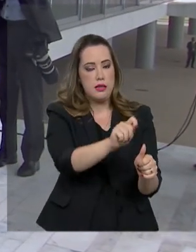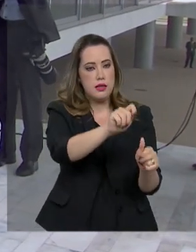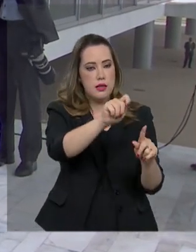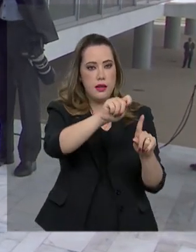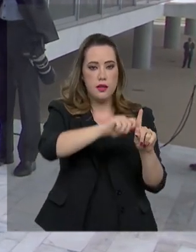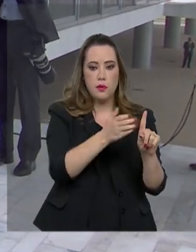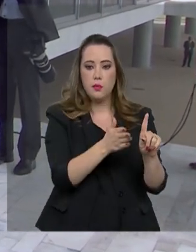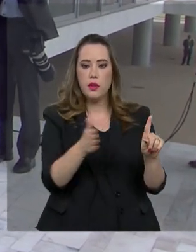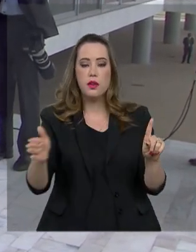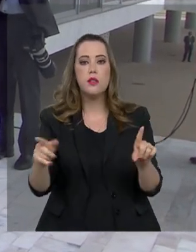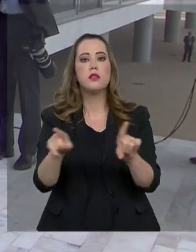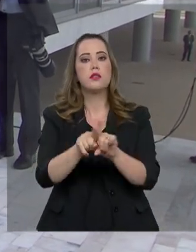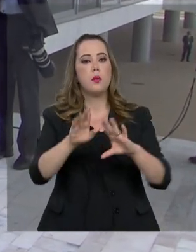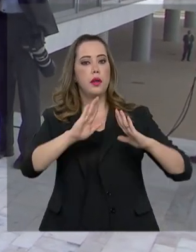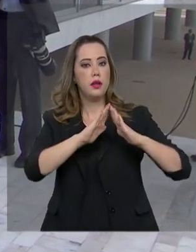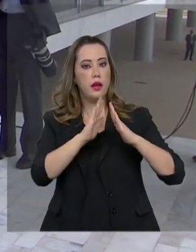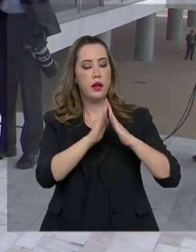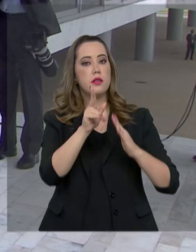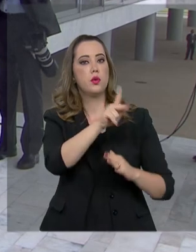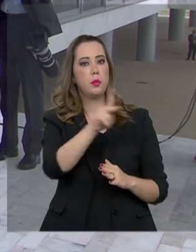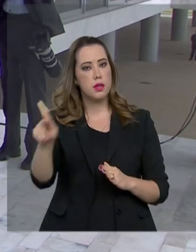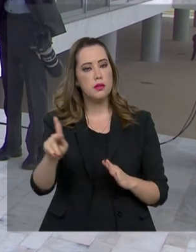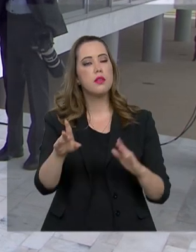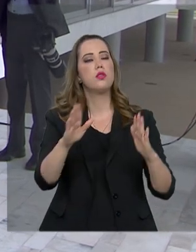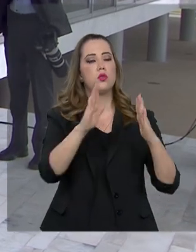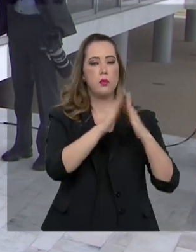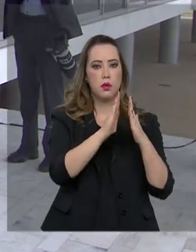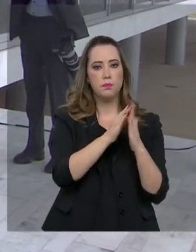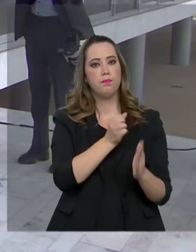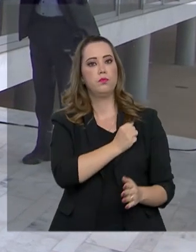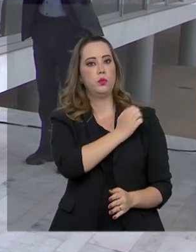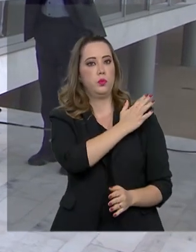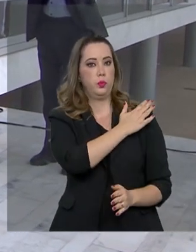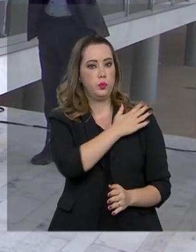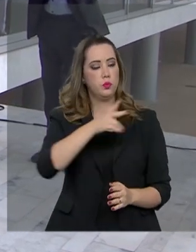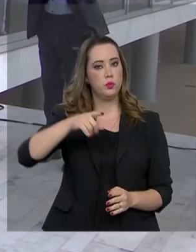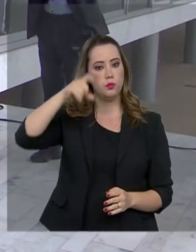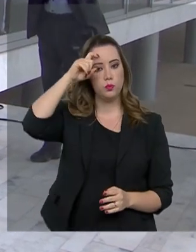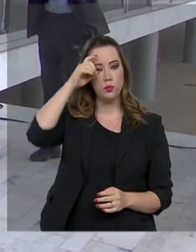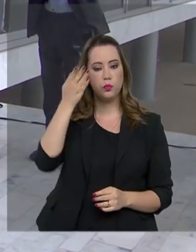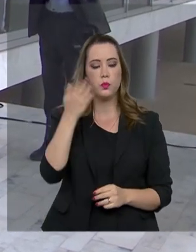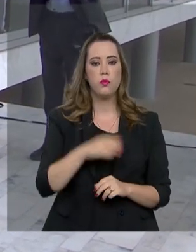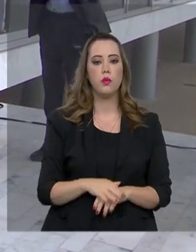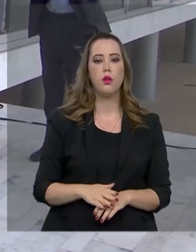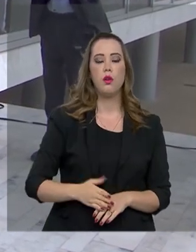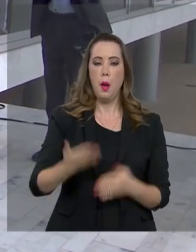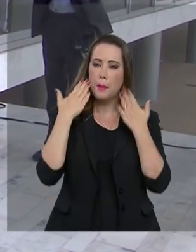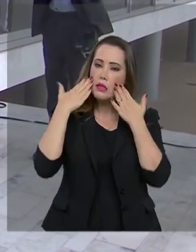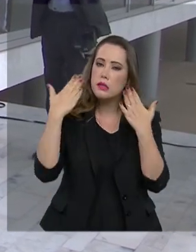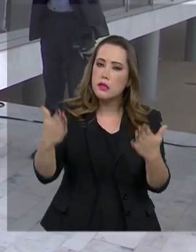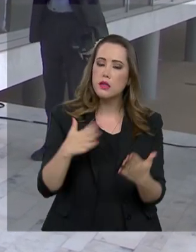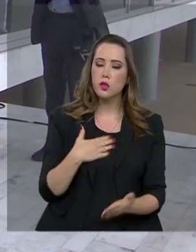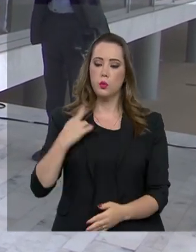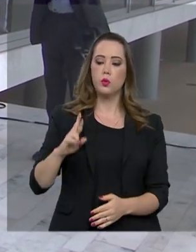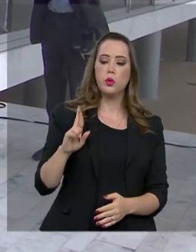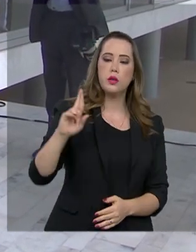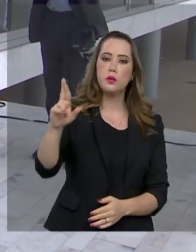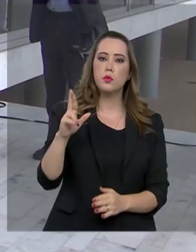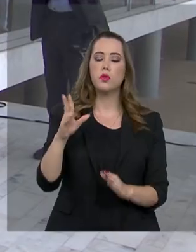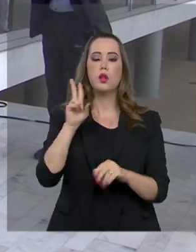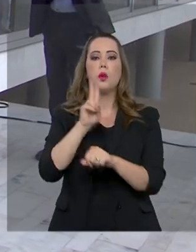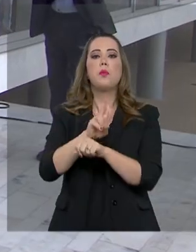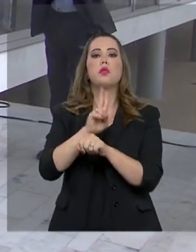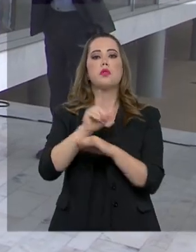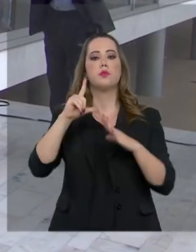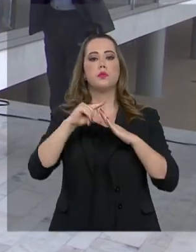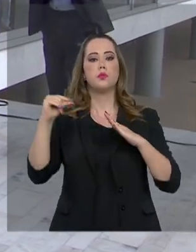dos palácios da Alvorada, Jaburu e da Granja do Torto. Apresento-me por haver assumido a responsabilidade pela guarda do Palácio do Planalto.